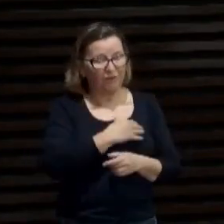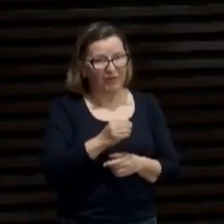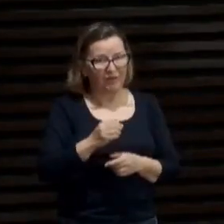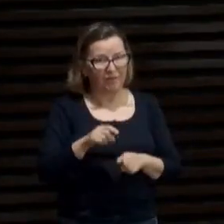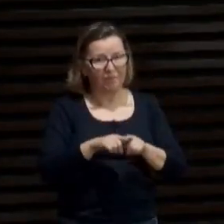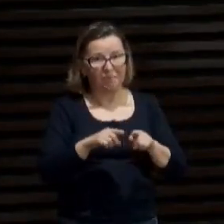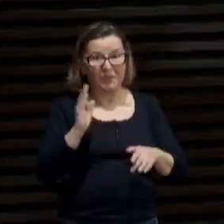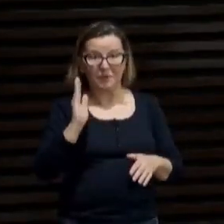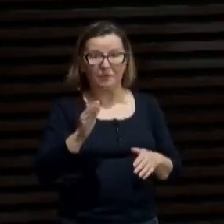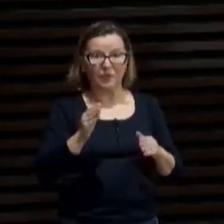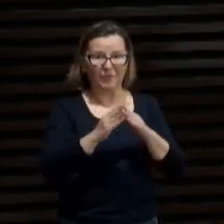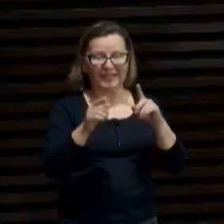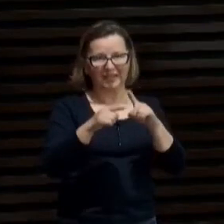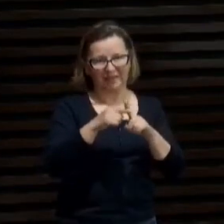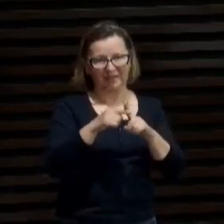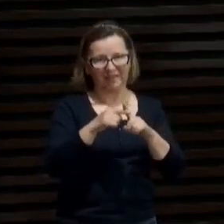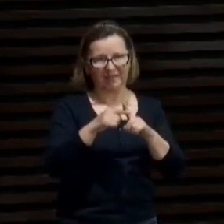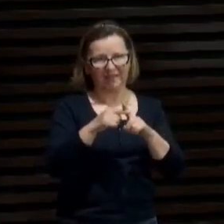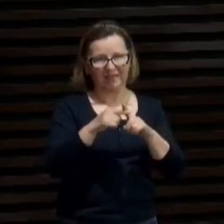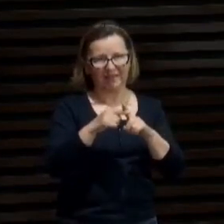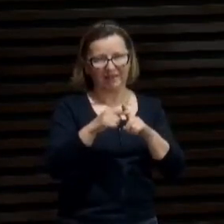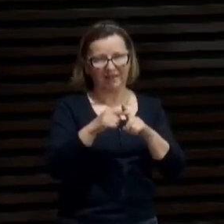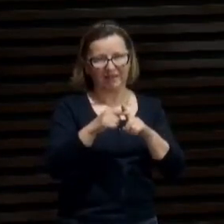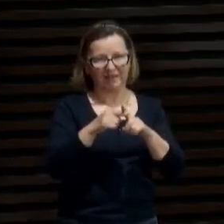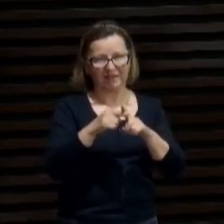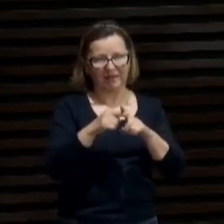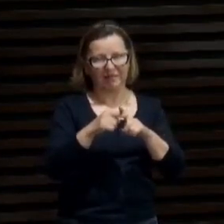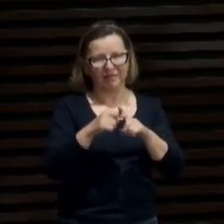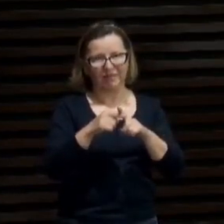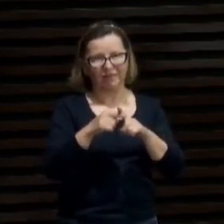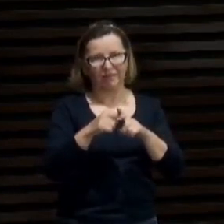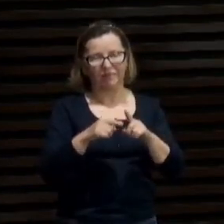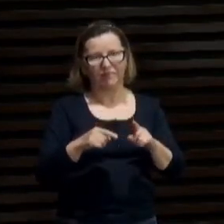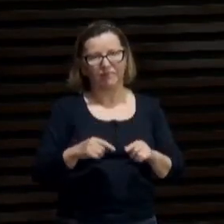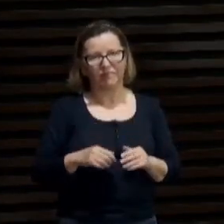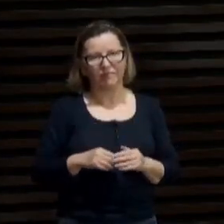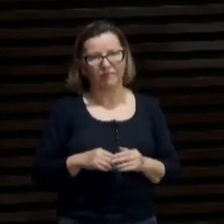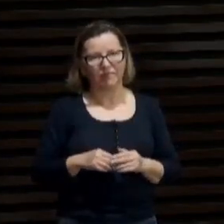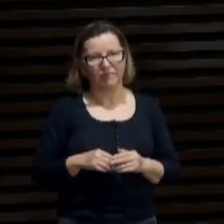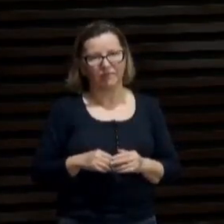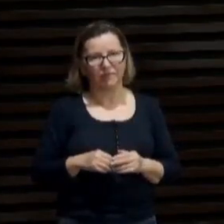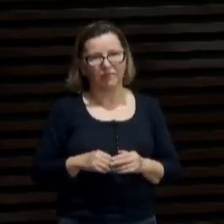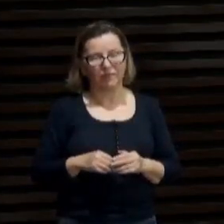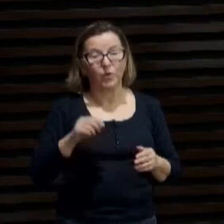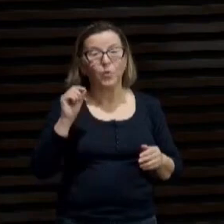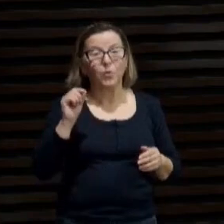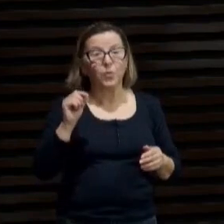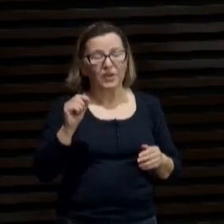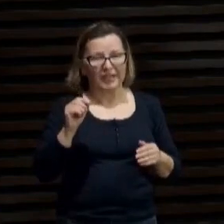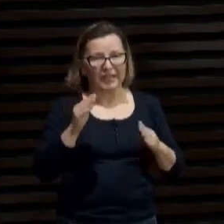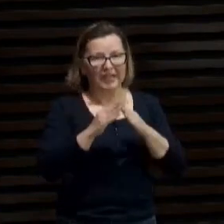com a igreja, é onde a igreja está botando, do que a igreja está ocupando os